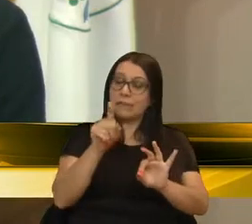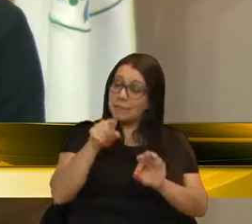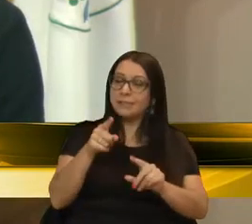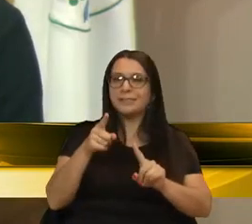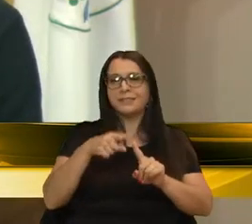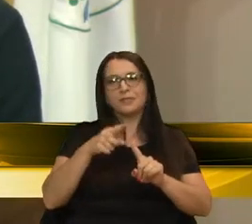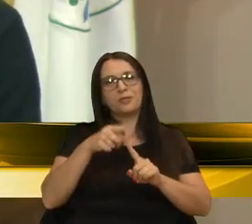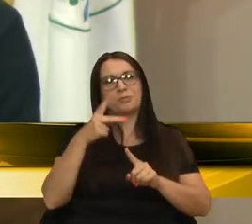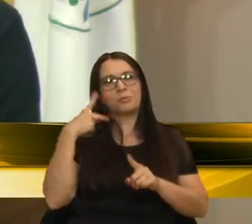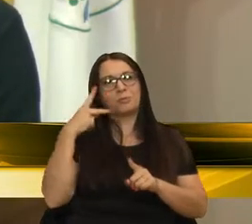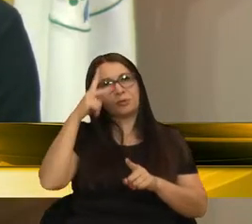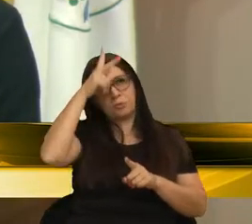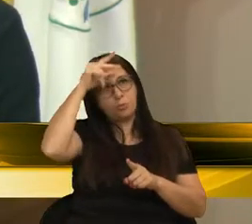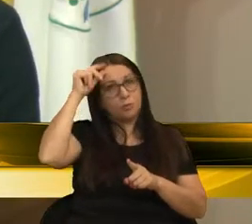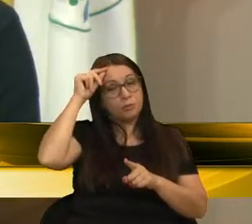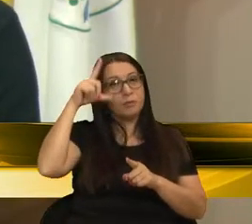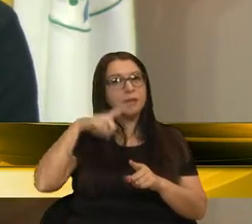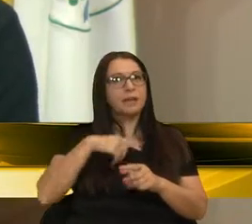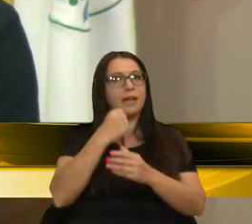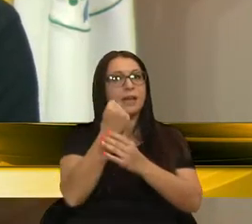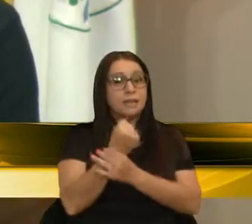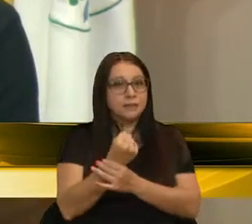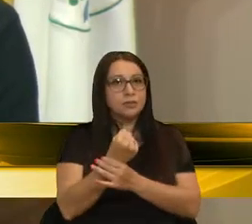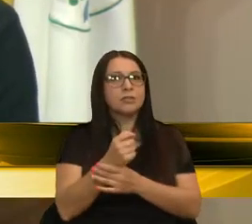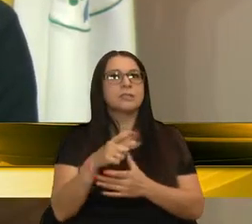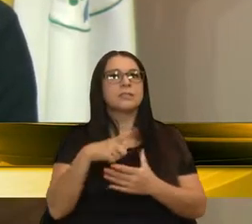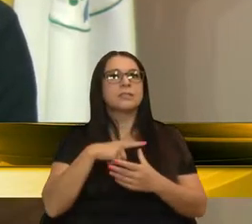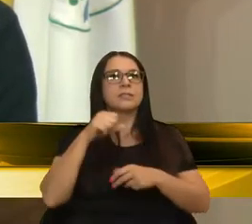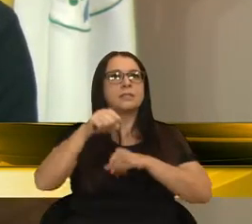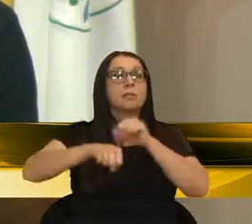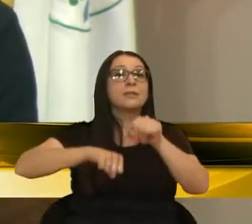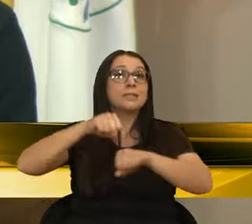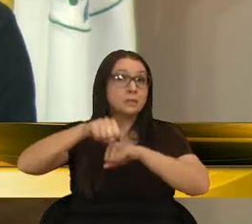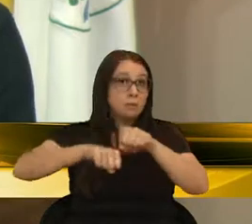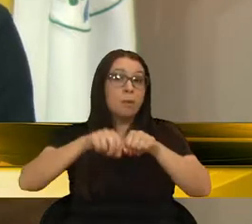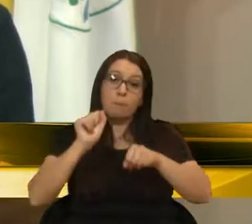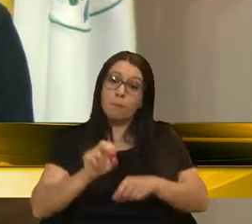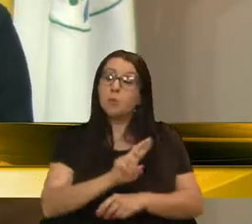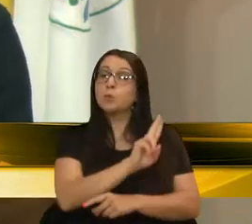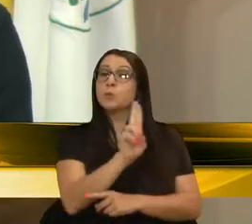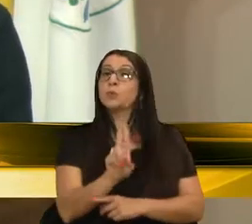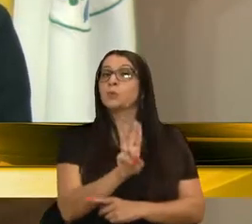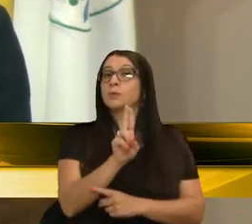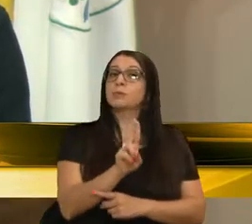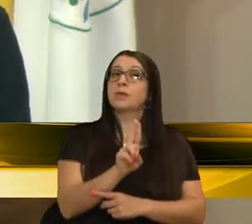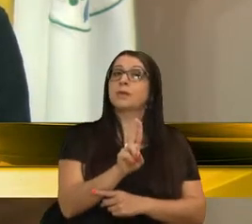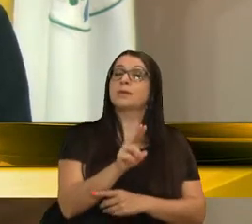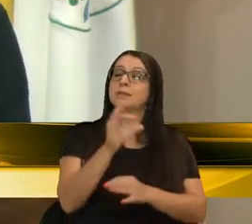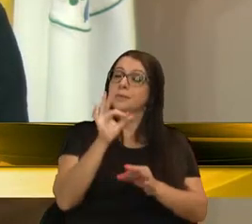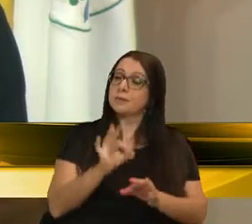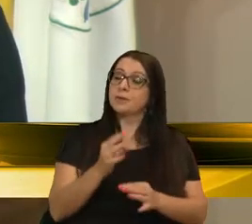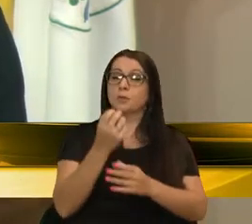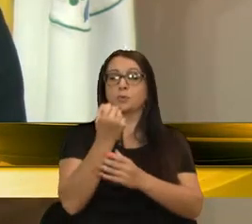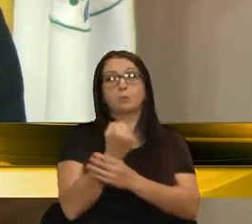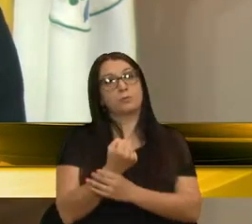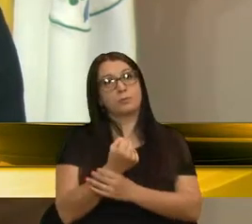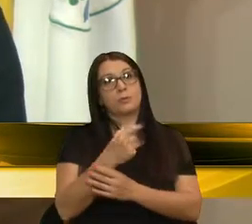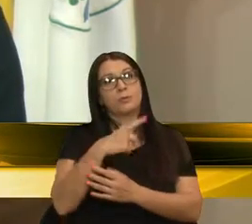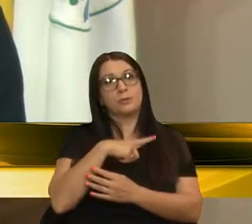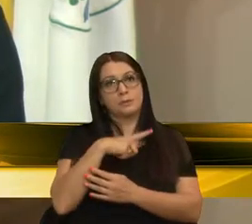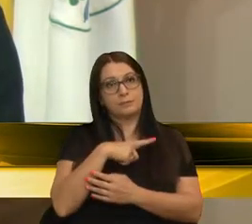de política pública que vai garantir com que ciclistas possam utilizar com segurança e que a gente